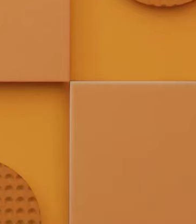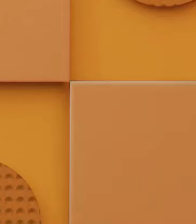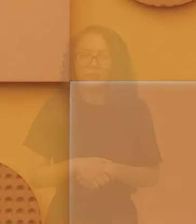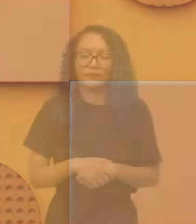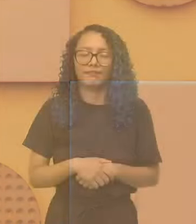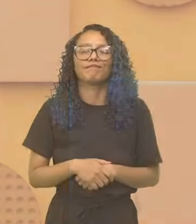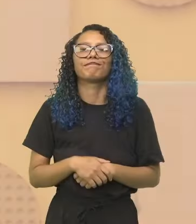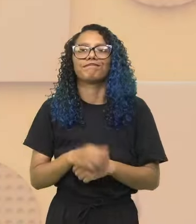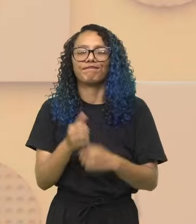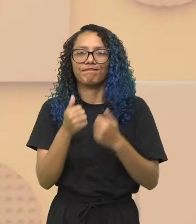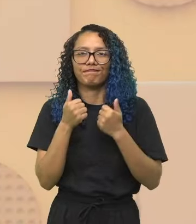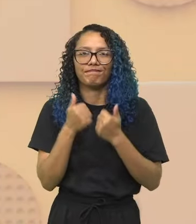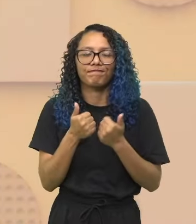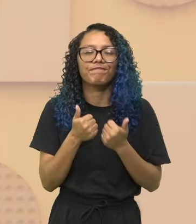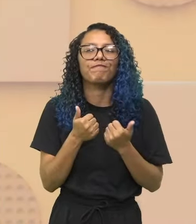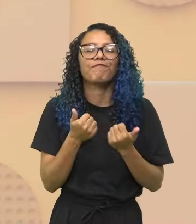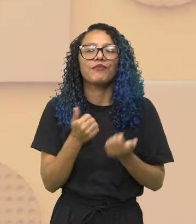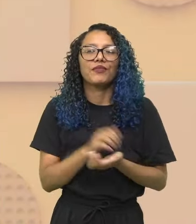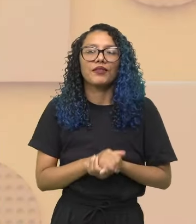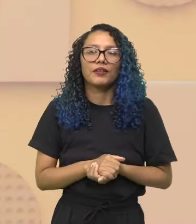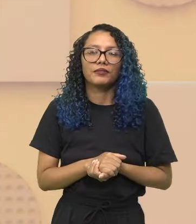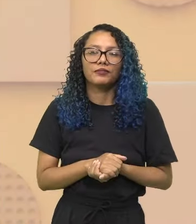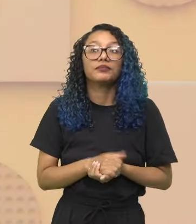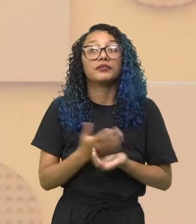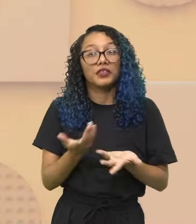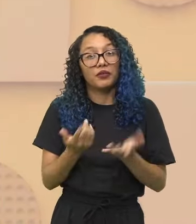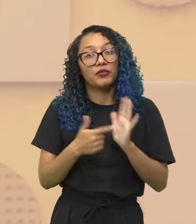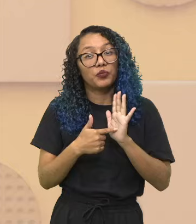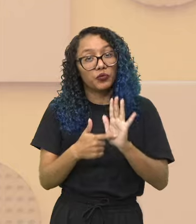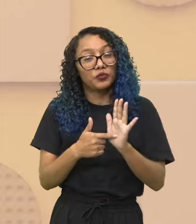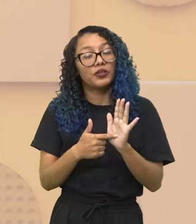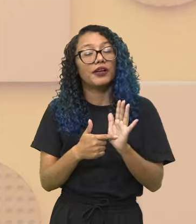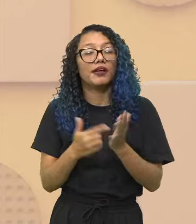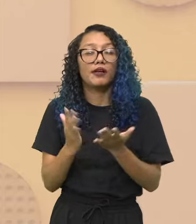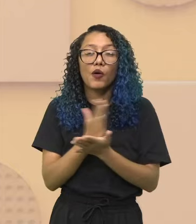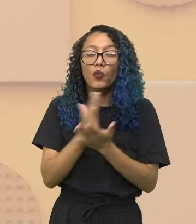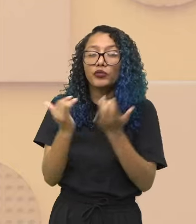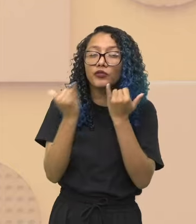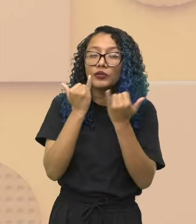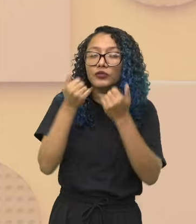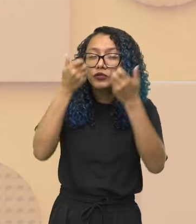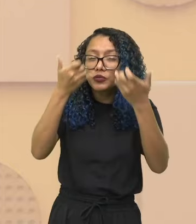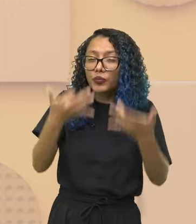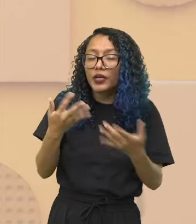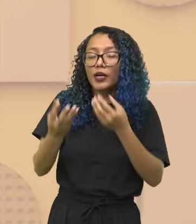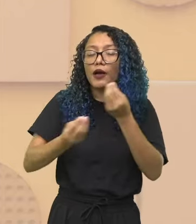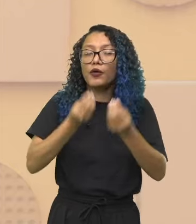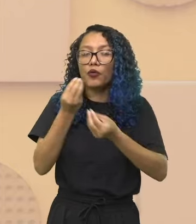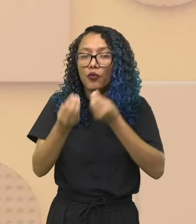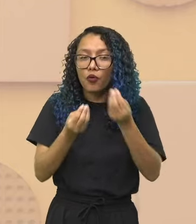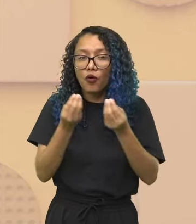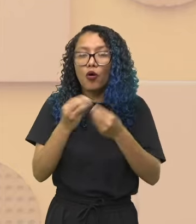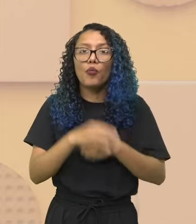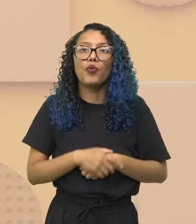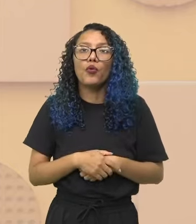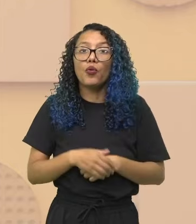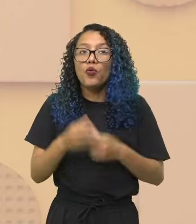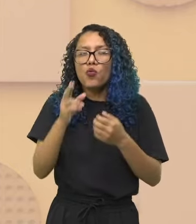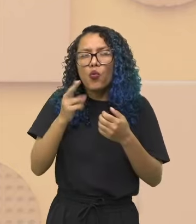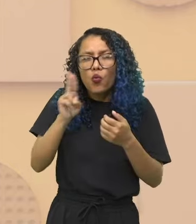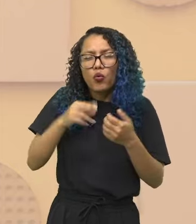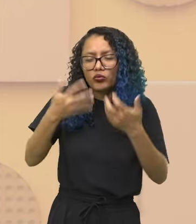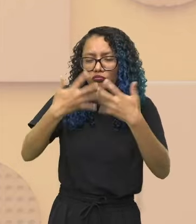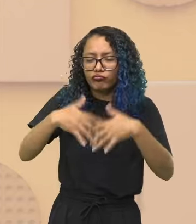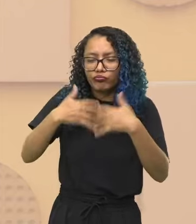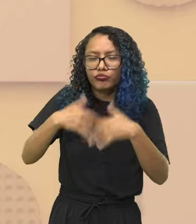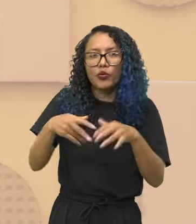Muito bem, então vimos aí algumas informações sobre o funcionamento de uma usina hidrelétrica.